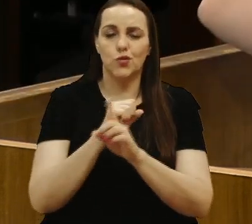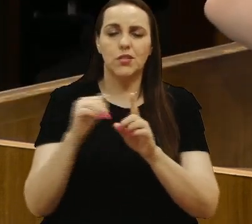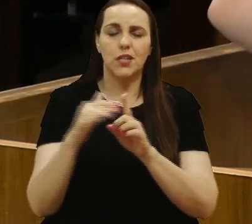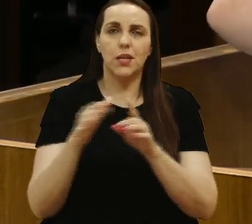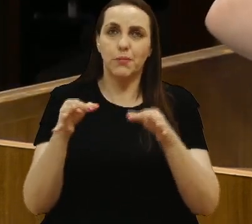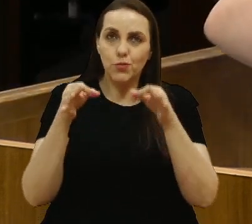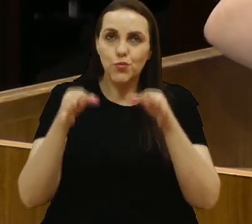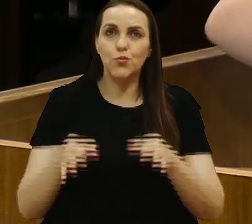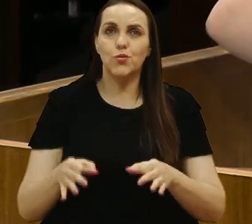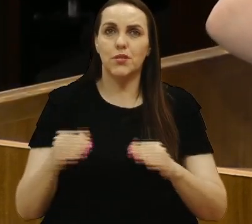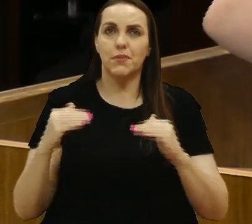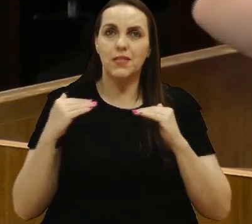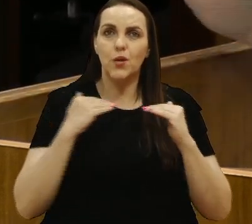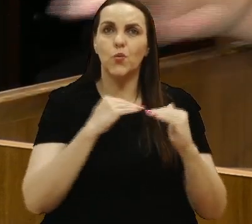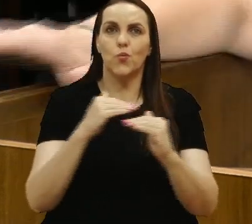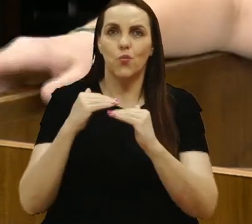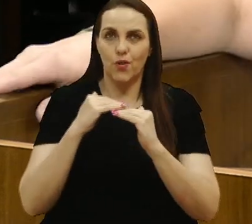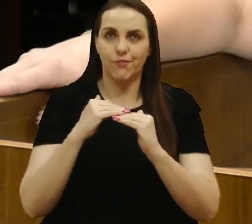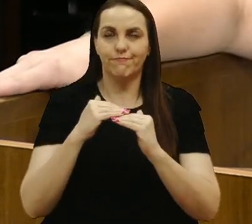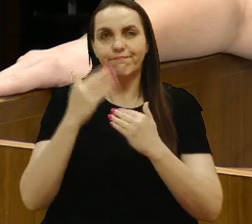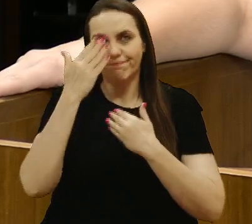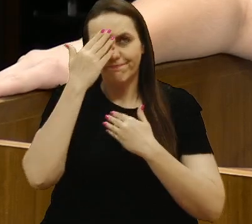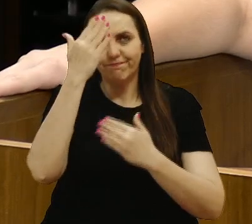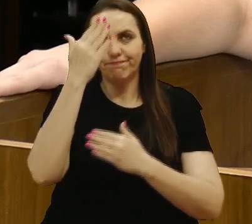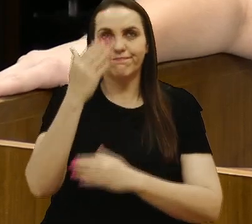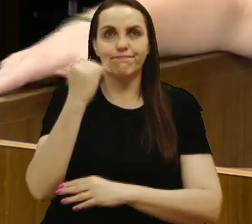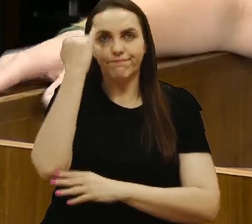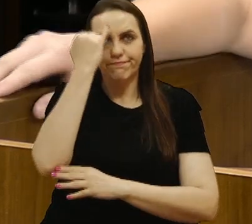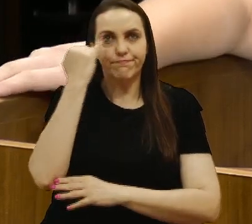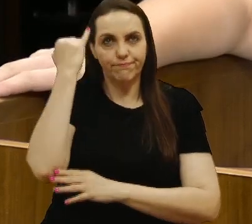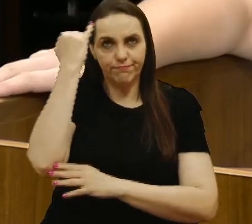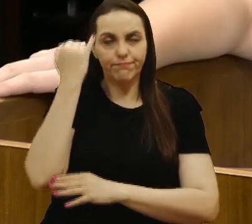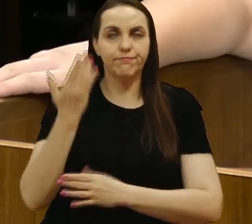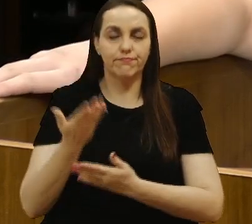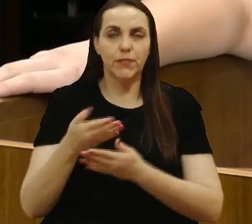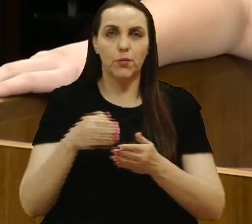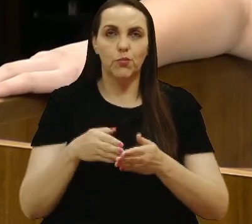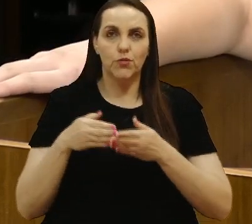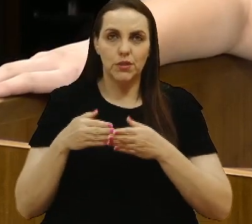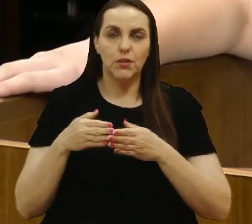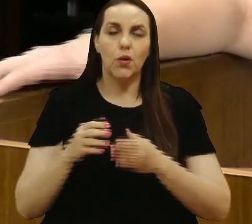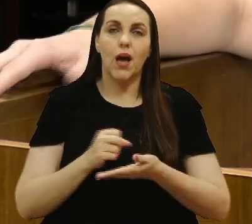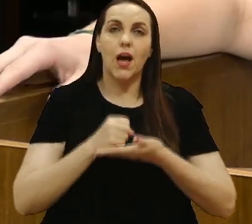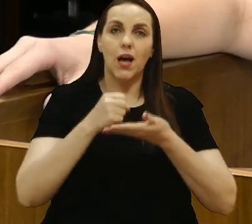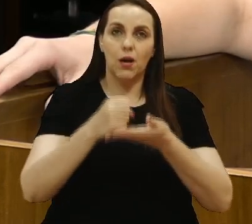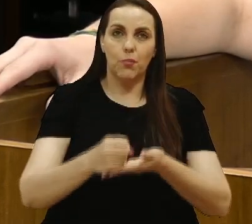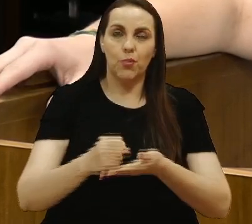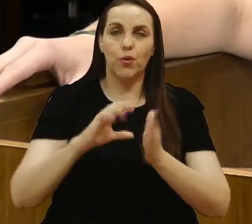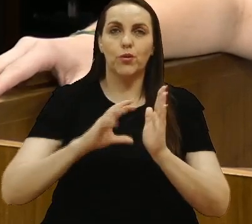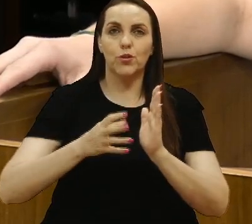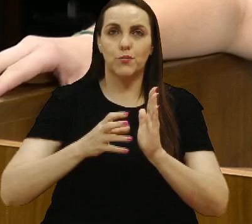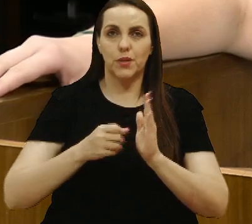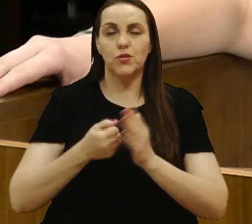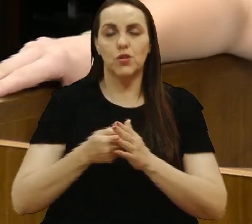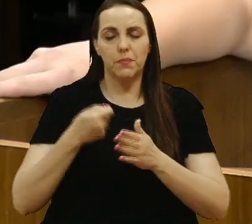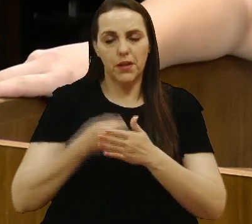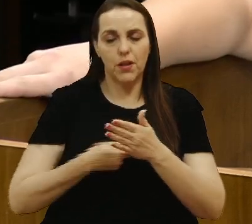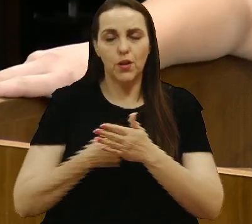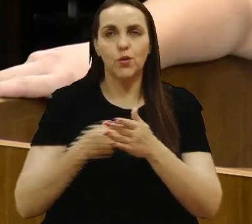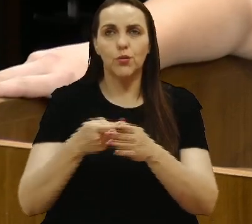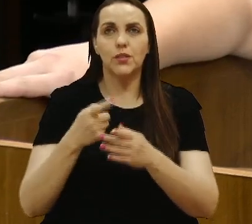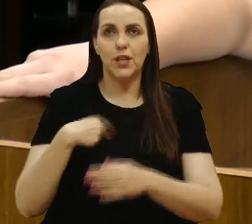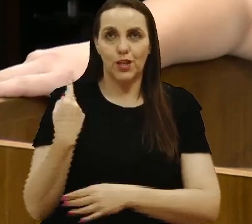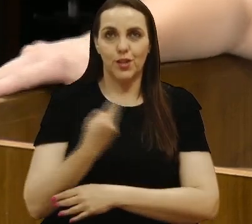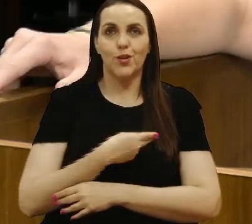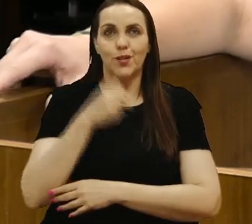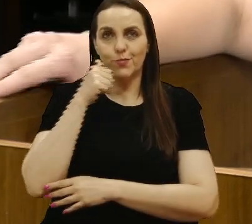Então, obrigada, vereador Zé D'Ambrós, pelo seu gesto, né, conte com a nossa bancada em relação a essas lutas, e nós mulheres, tenho certeza que